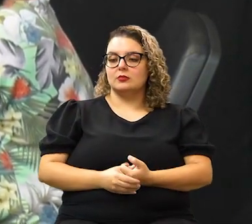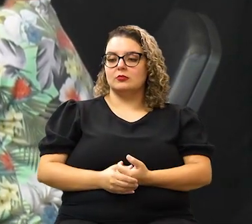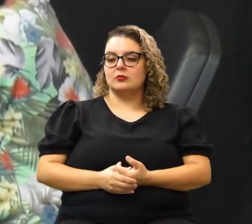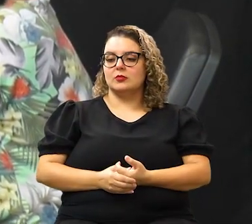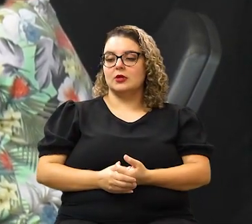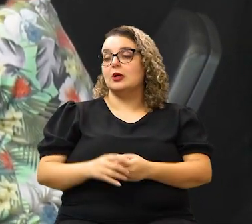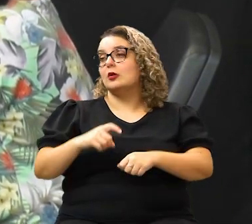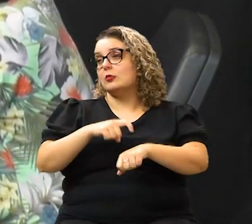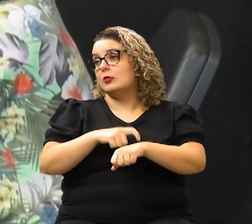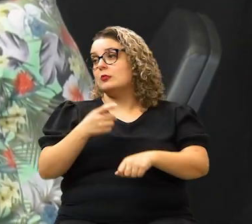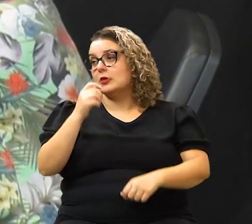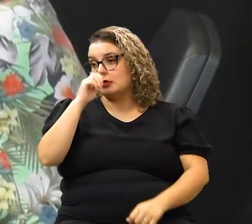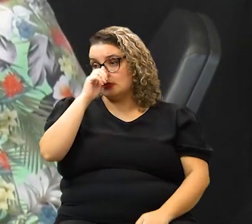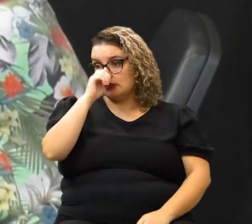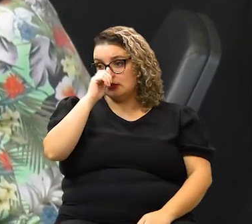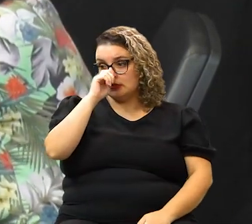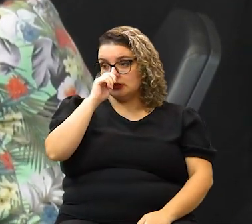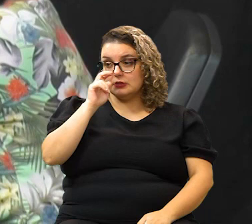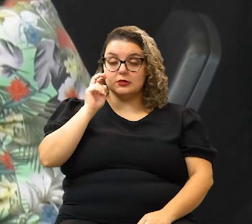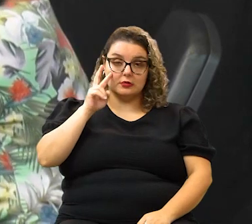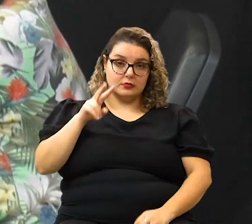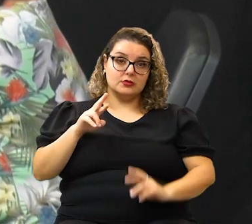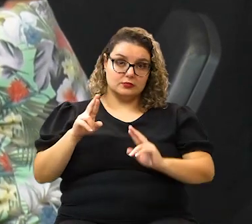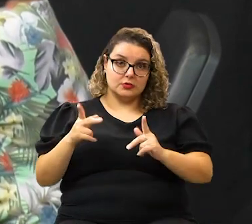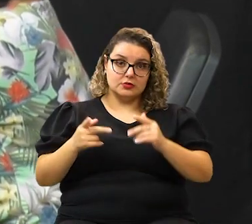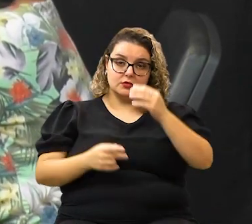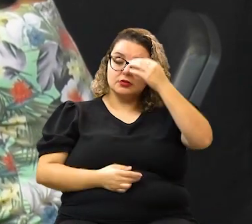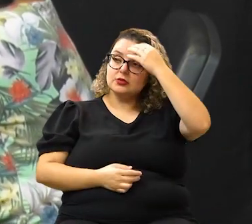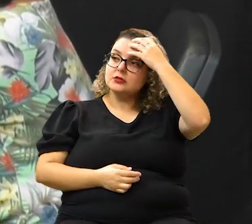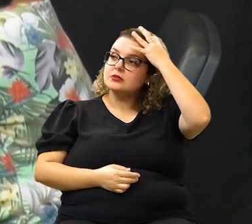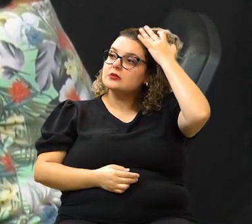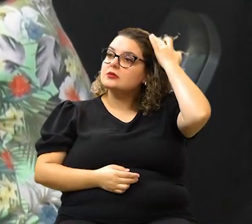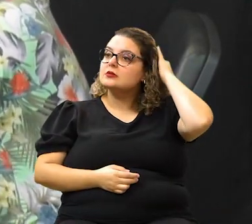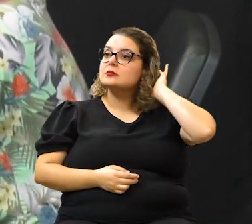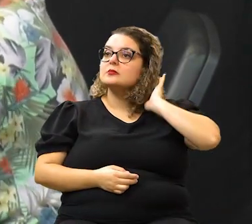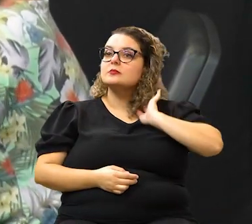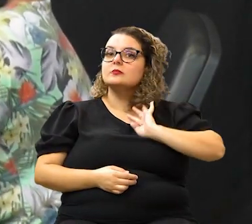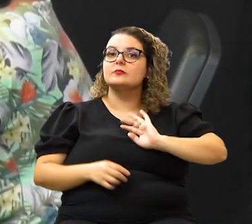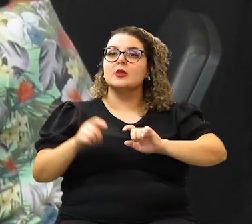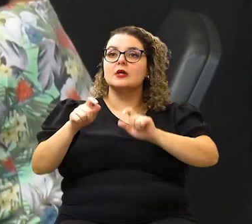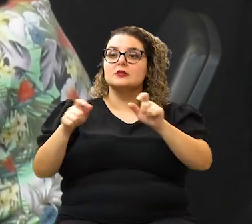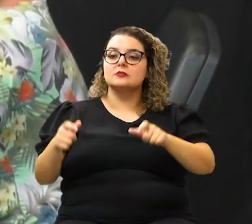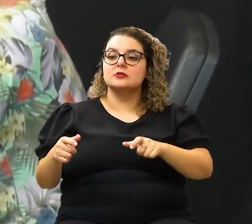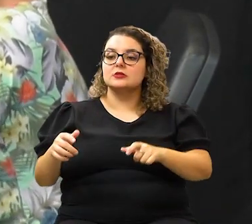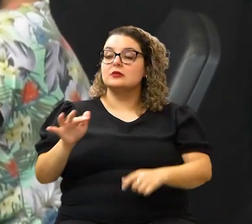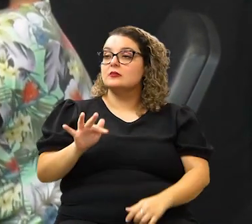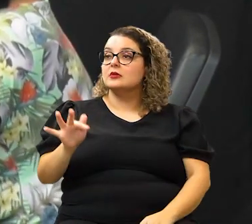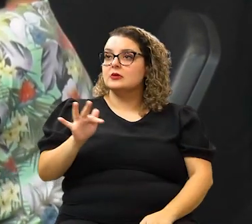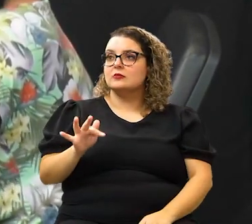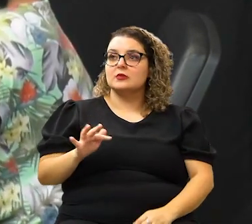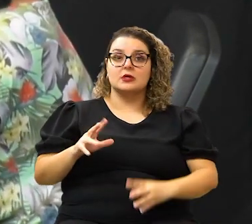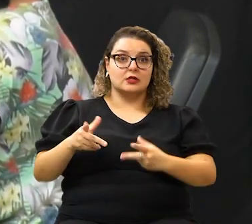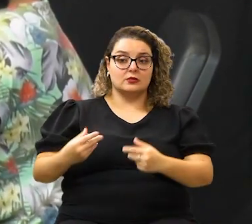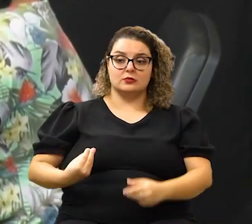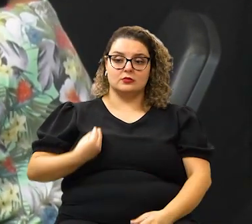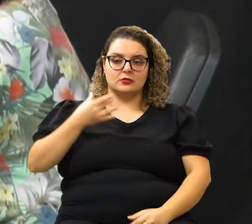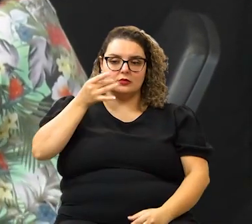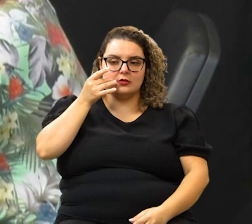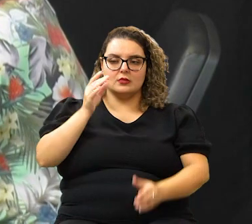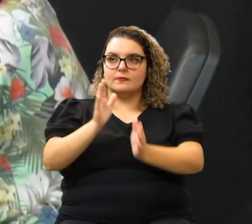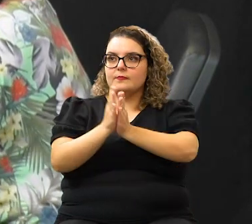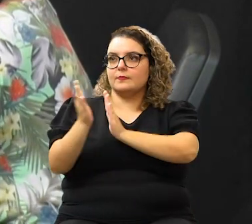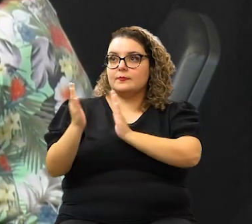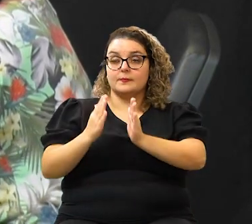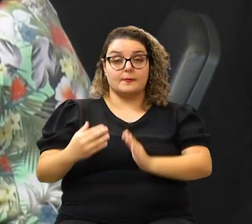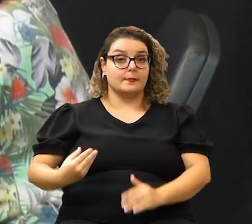hoje eu vejo uma diferença, era um momento que as pessoas estavam muito na faculdade, porque você fazia tudo presencial, na biblioteca era presencial. Se você